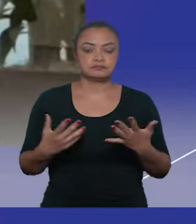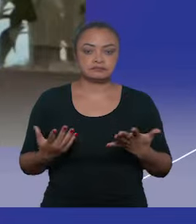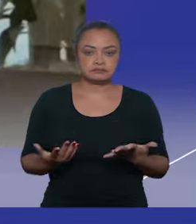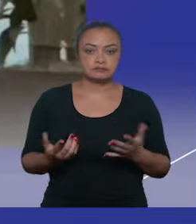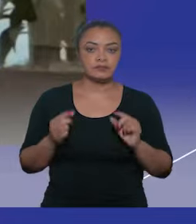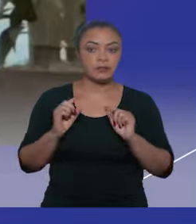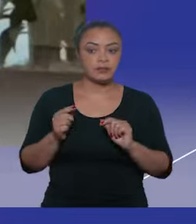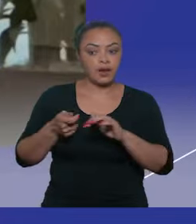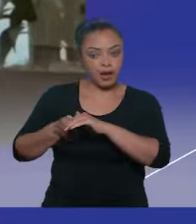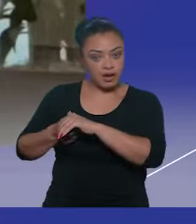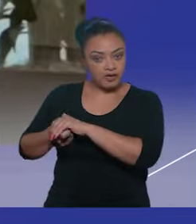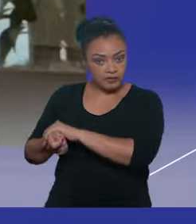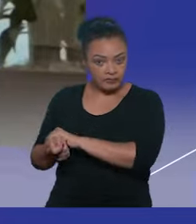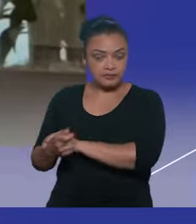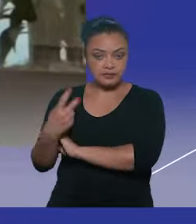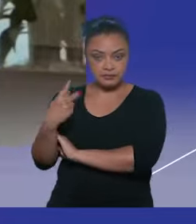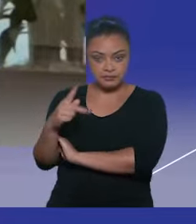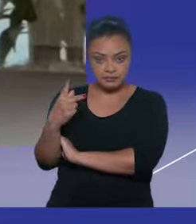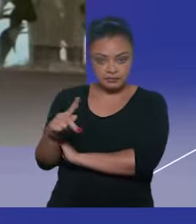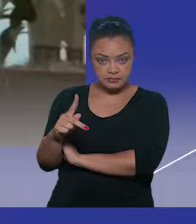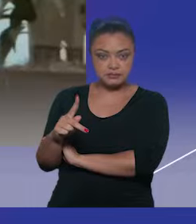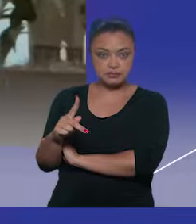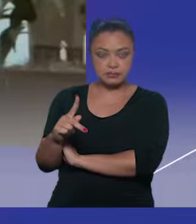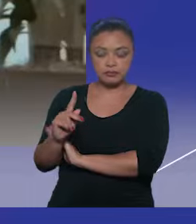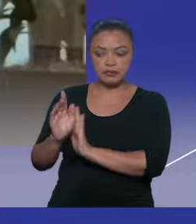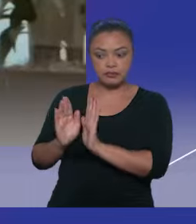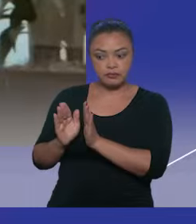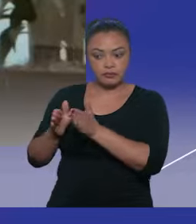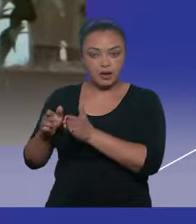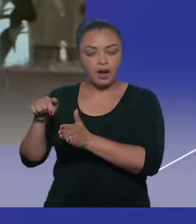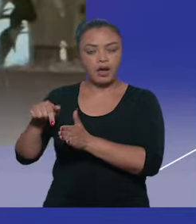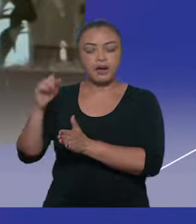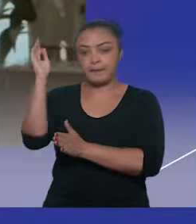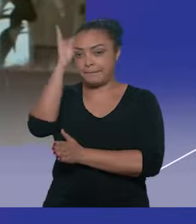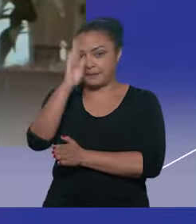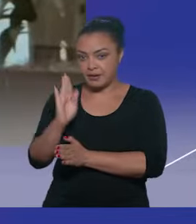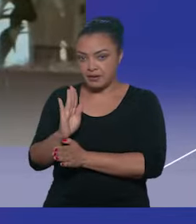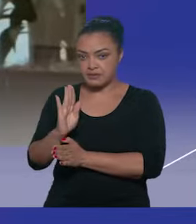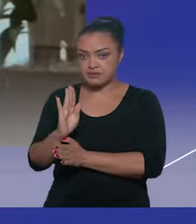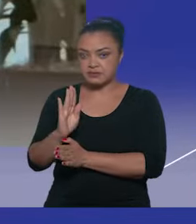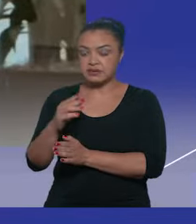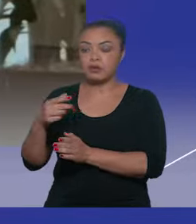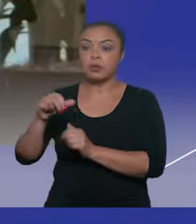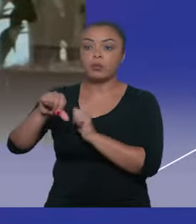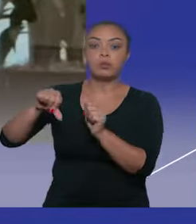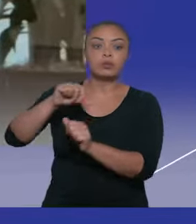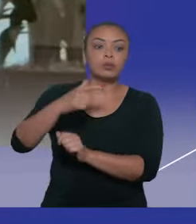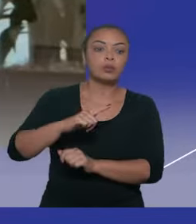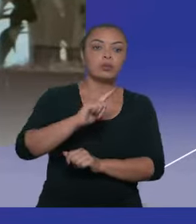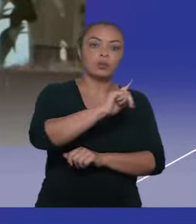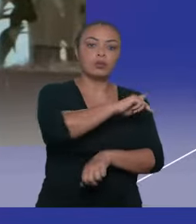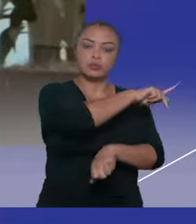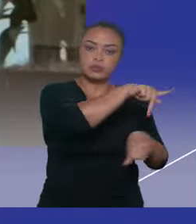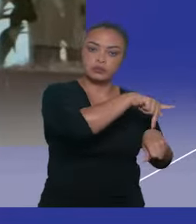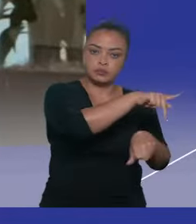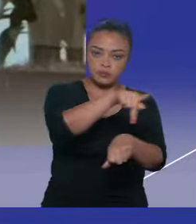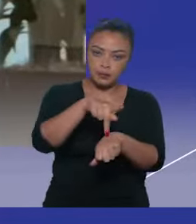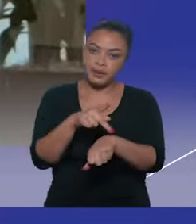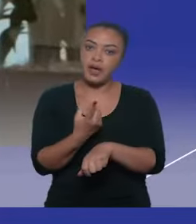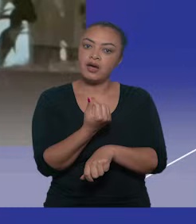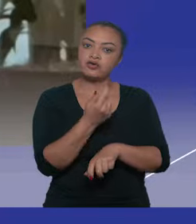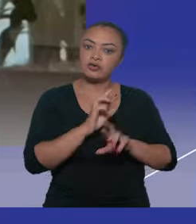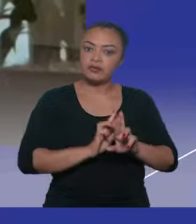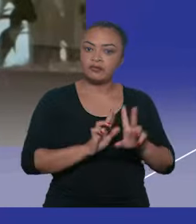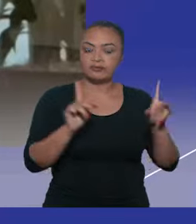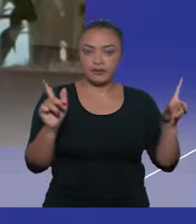Você tirar um pouco dos seus investimentos que estão focados no Brasil e trazer a outras geografias, outras moedas e